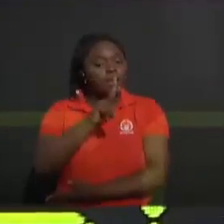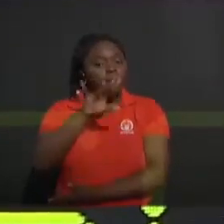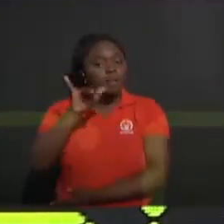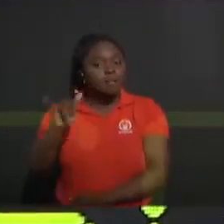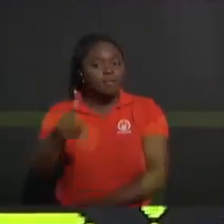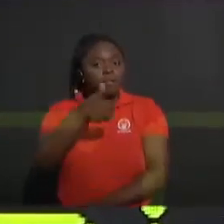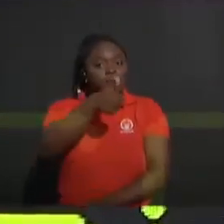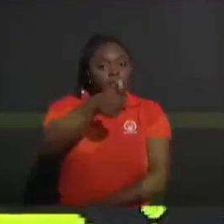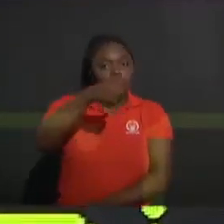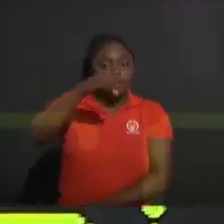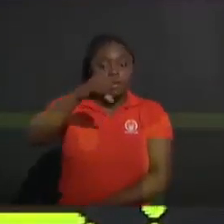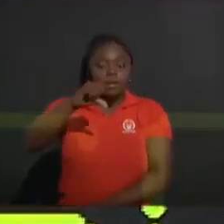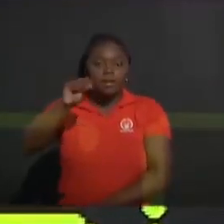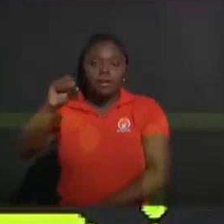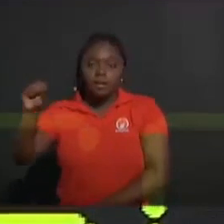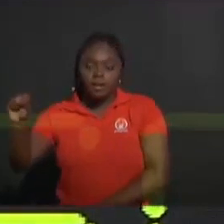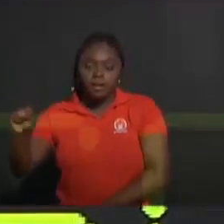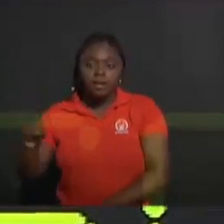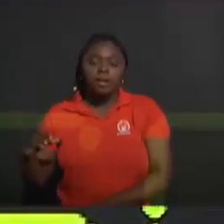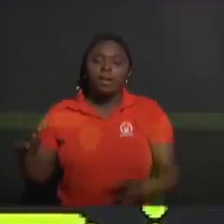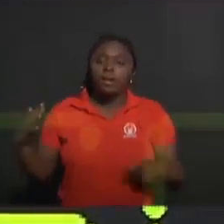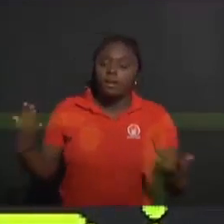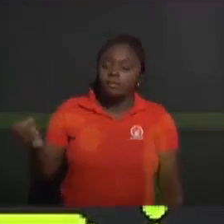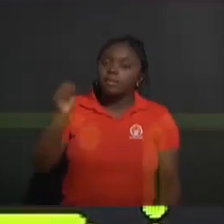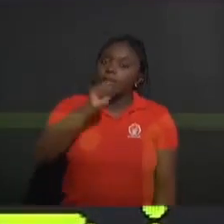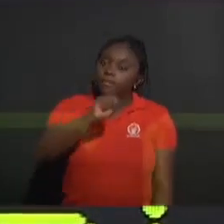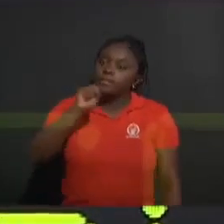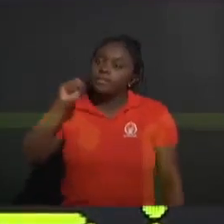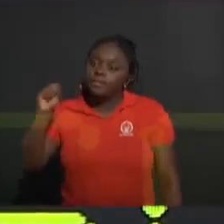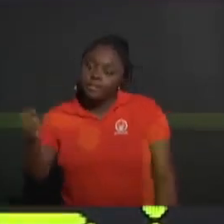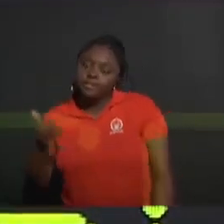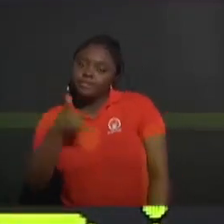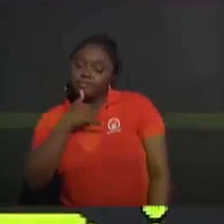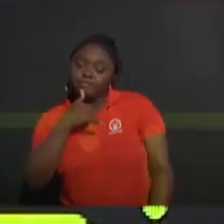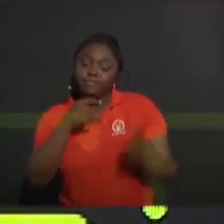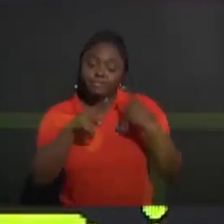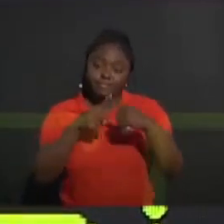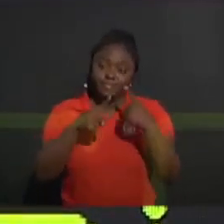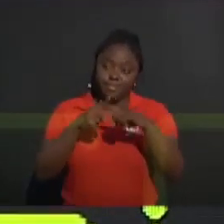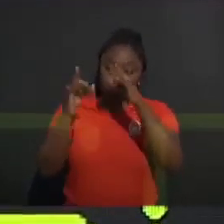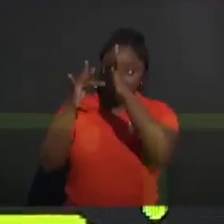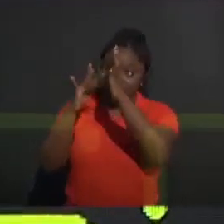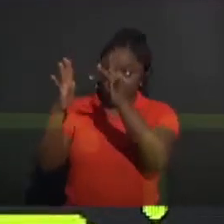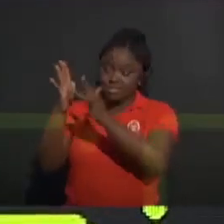1988. Aí foram 88 decepções porque Jesus não veio.